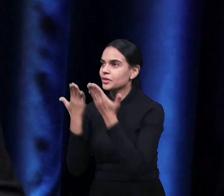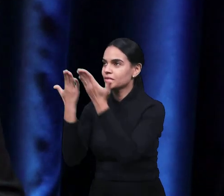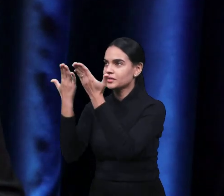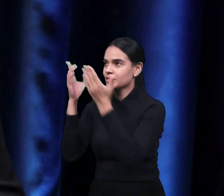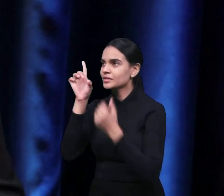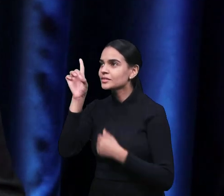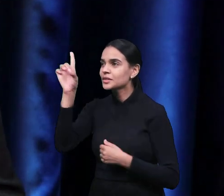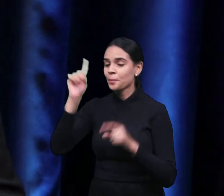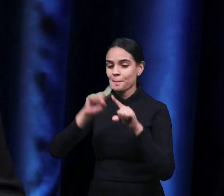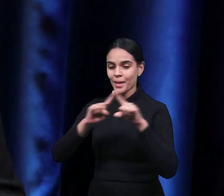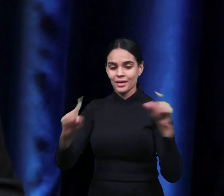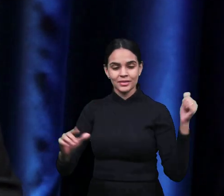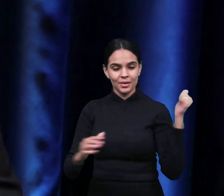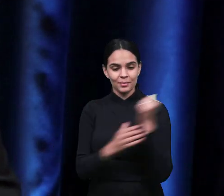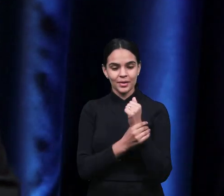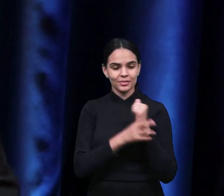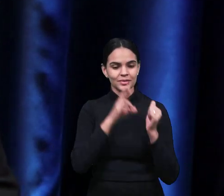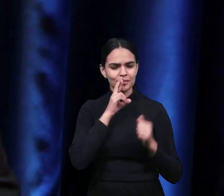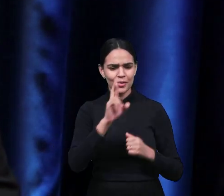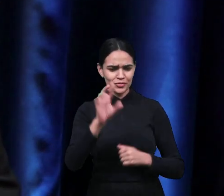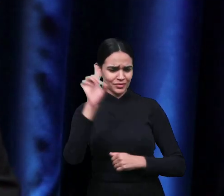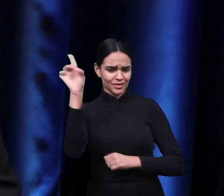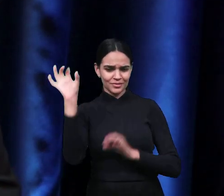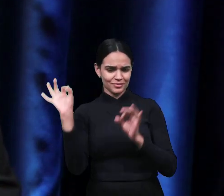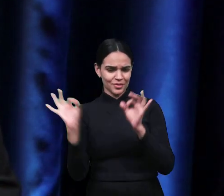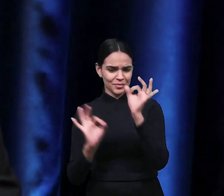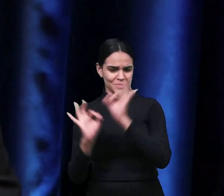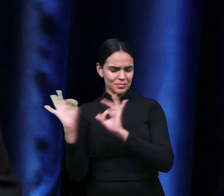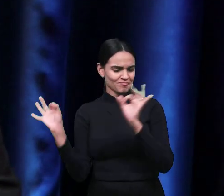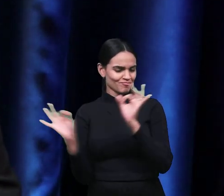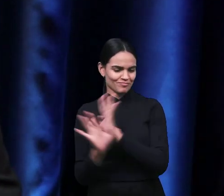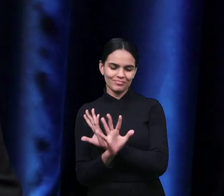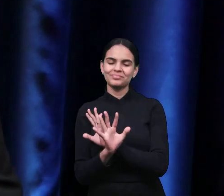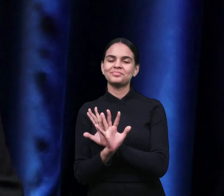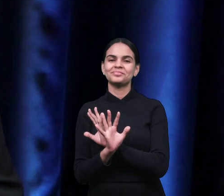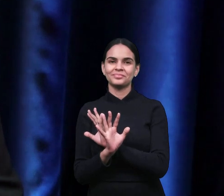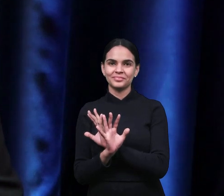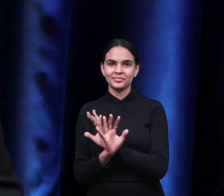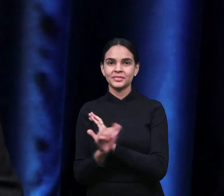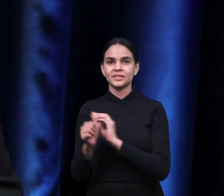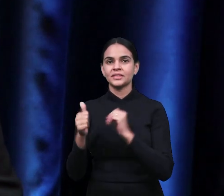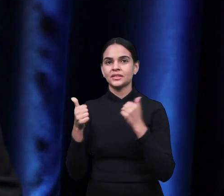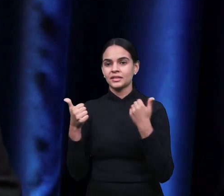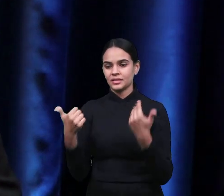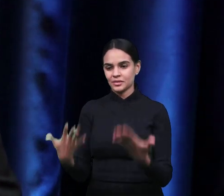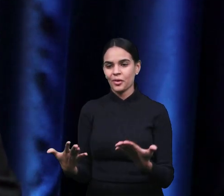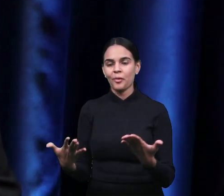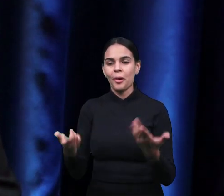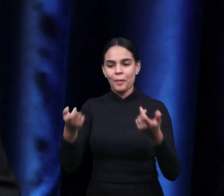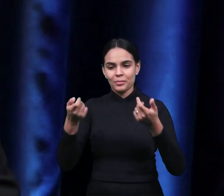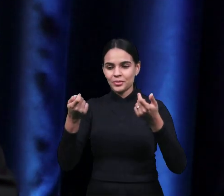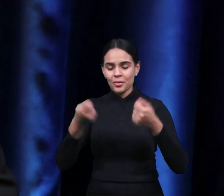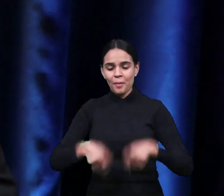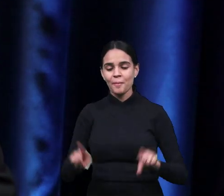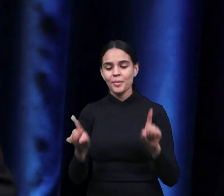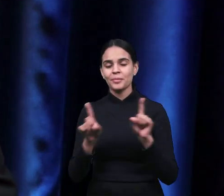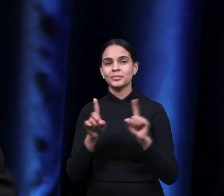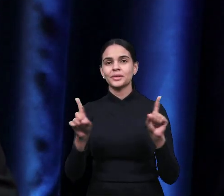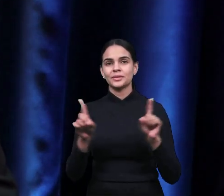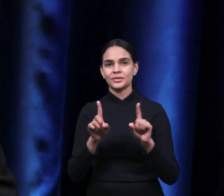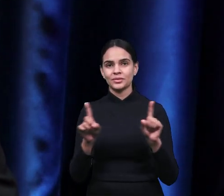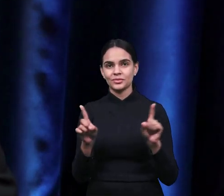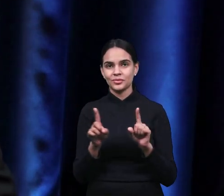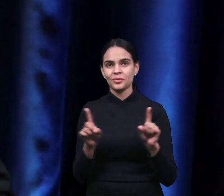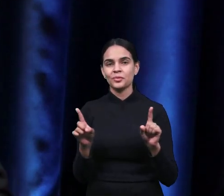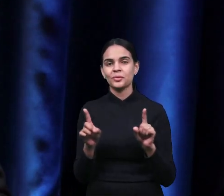Deus proverá. Então, quer dizer, agora não seria a morte necessária, a morte do uso